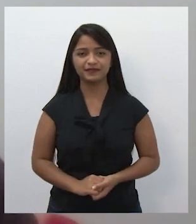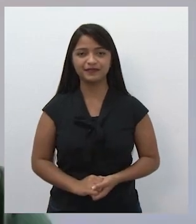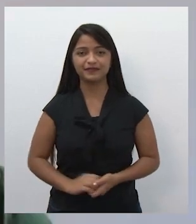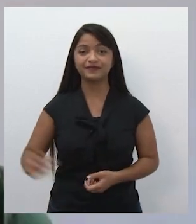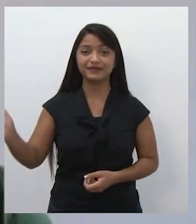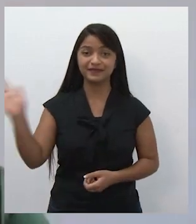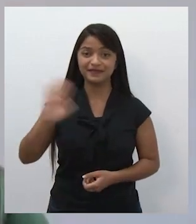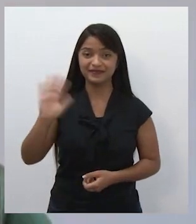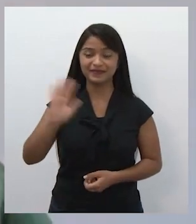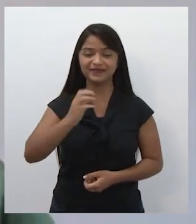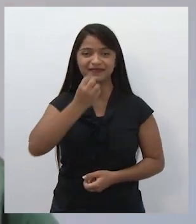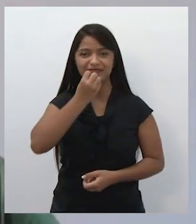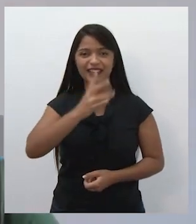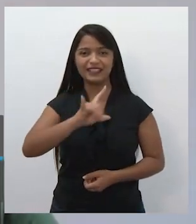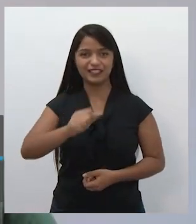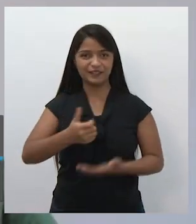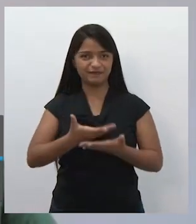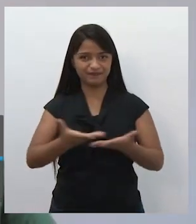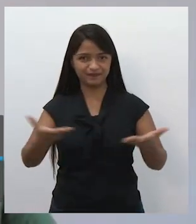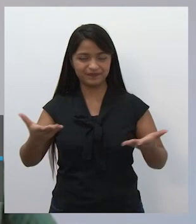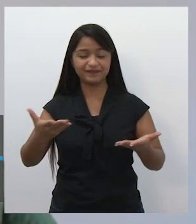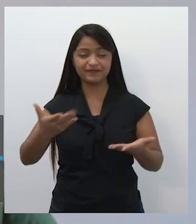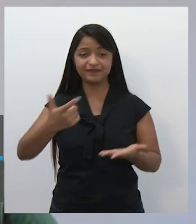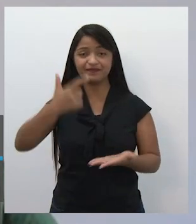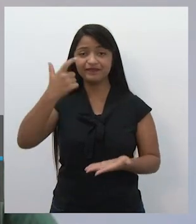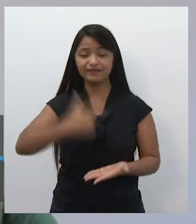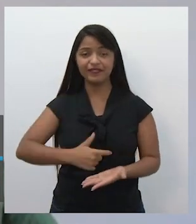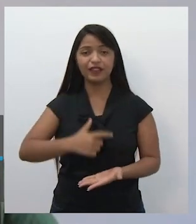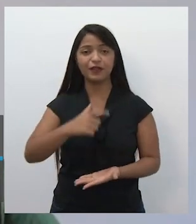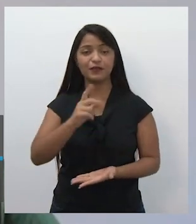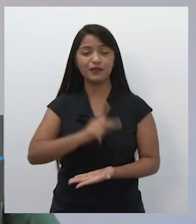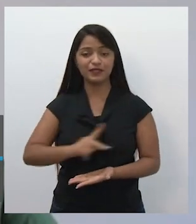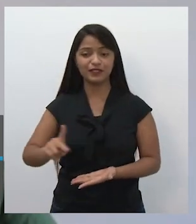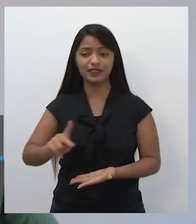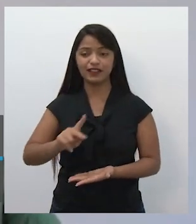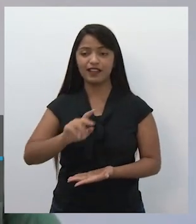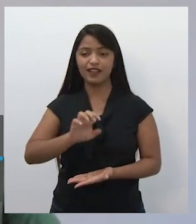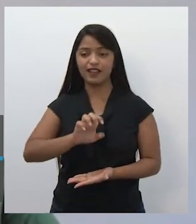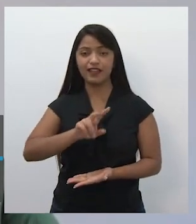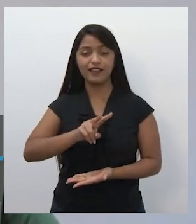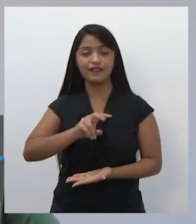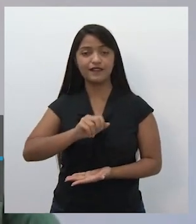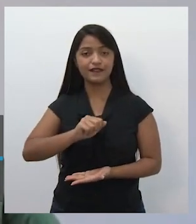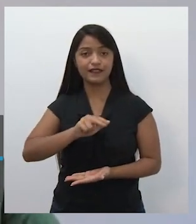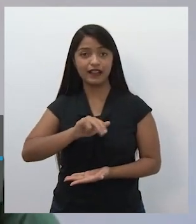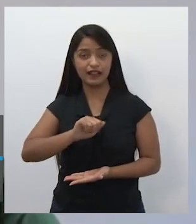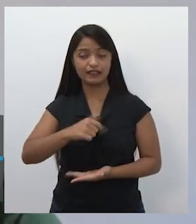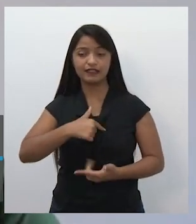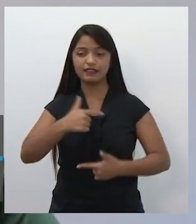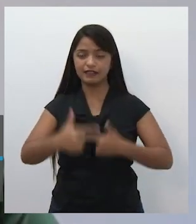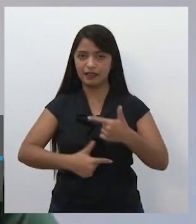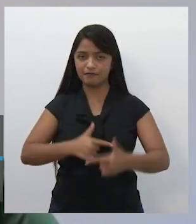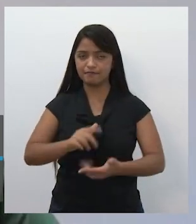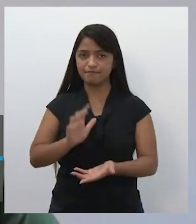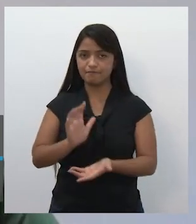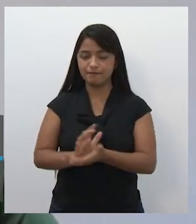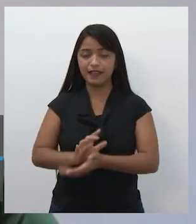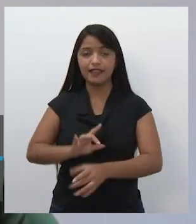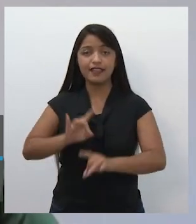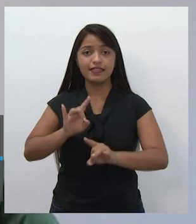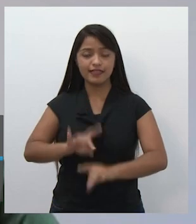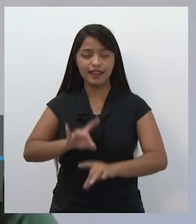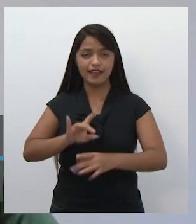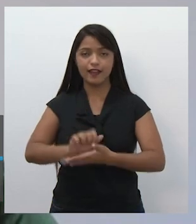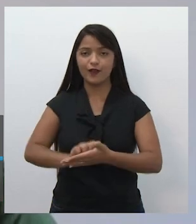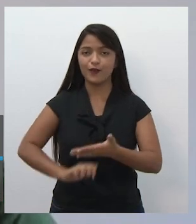Olá, bom dia. Eu sou a professora Evane Escudeiro, eu sou técnica da equipe curricular de arte